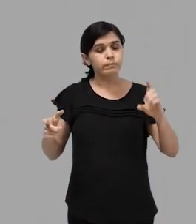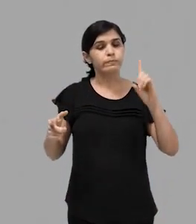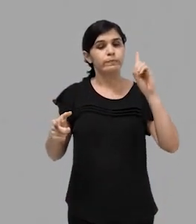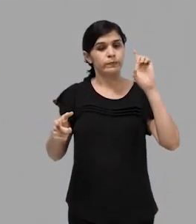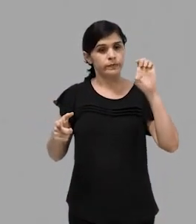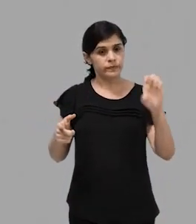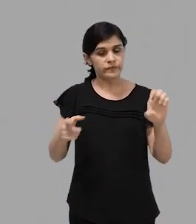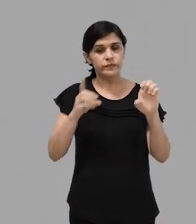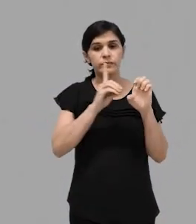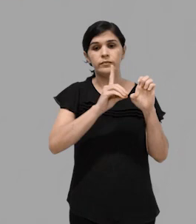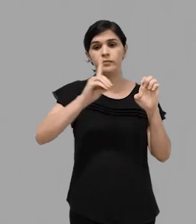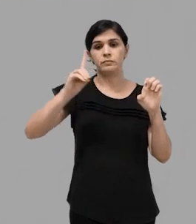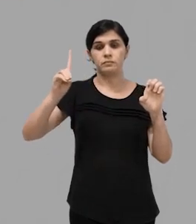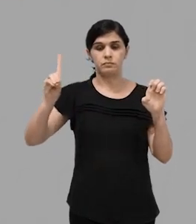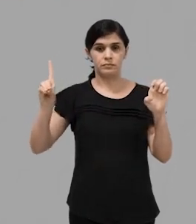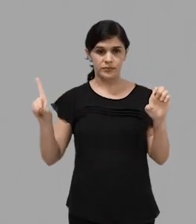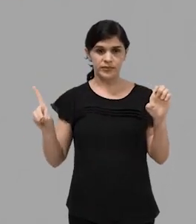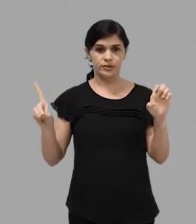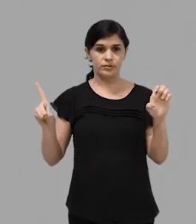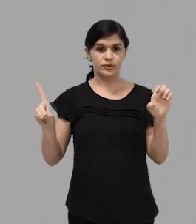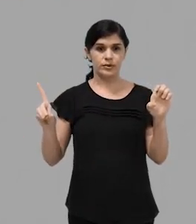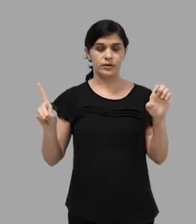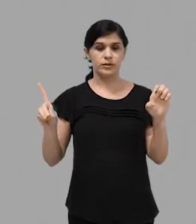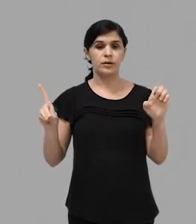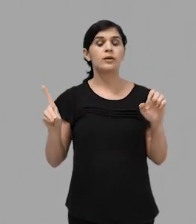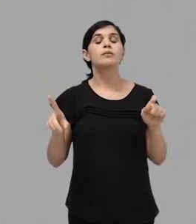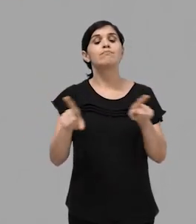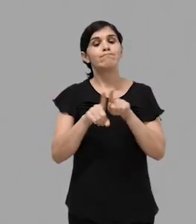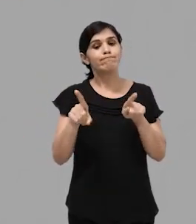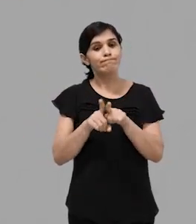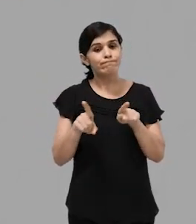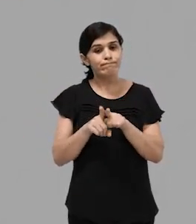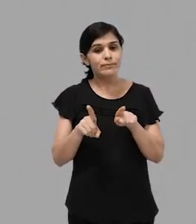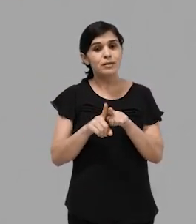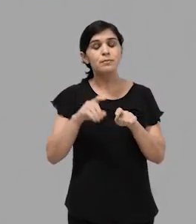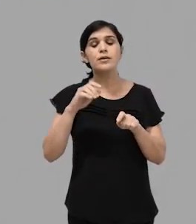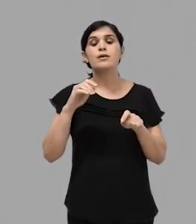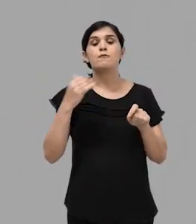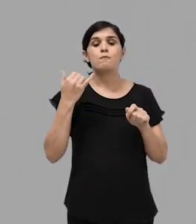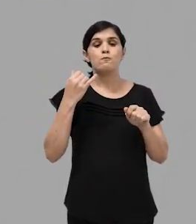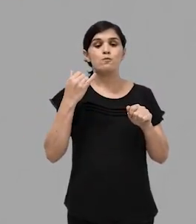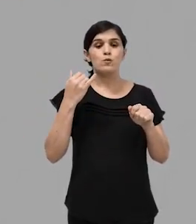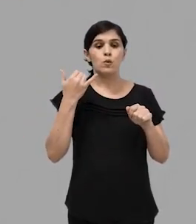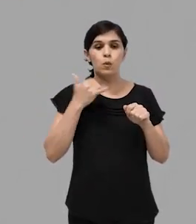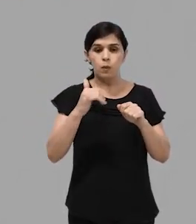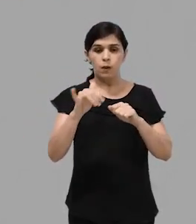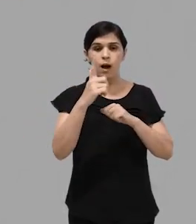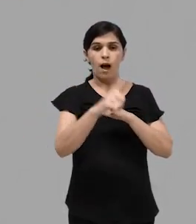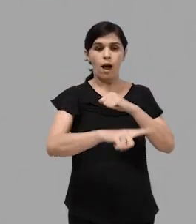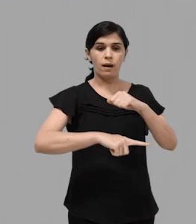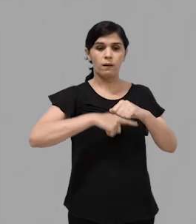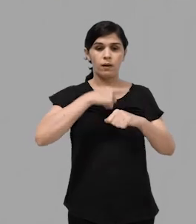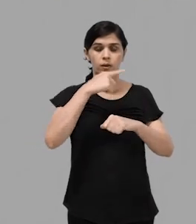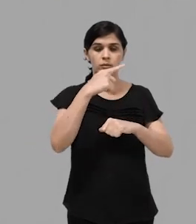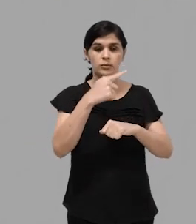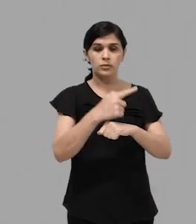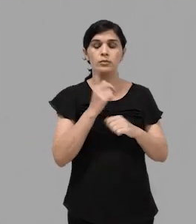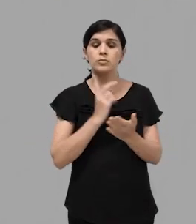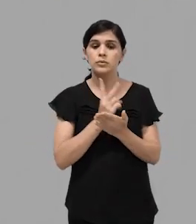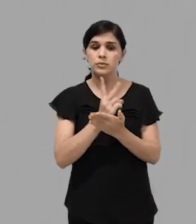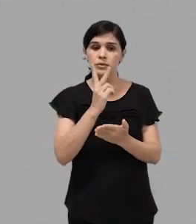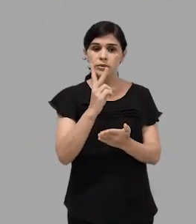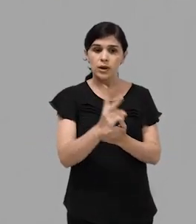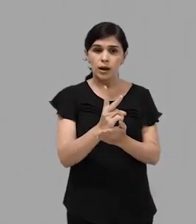atômico, que na tabela periódica cresce de cima para baixo, porque assim aumenta a quantidade de camadas, a distância do